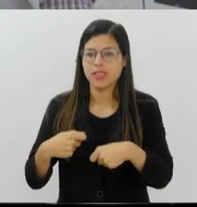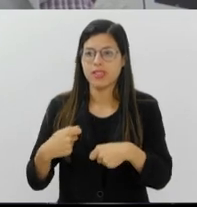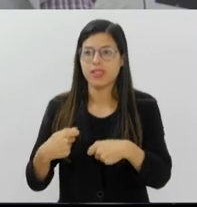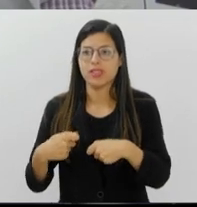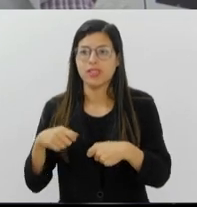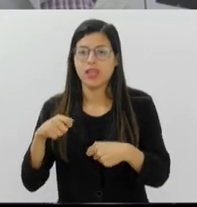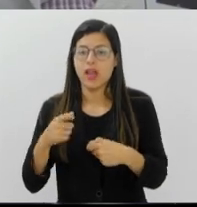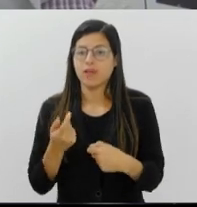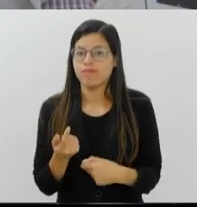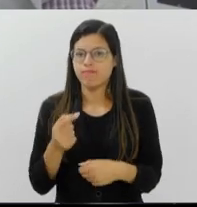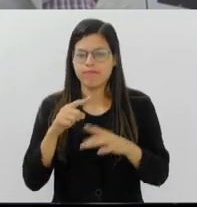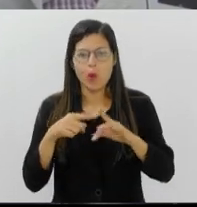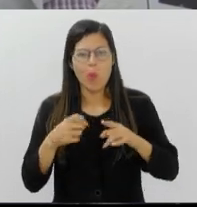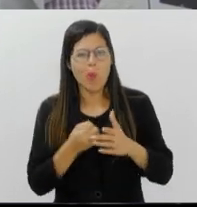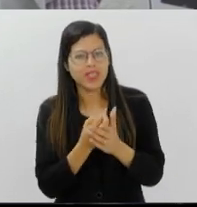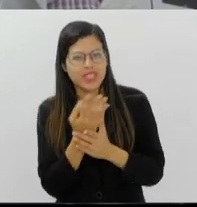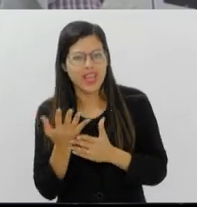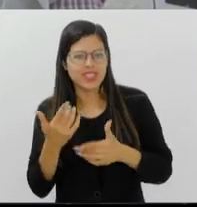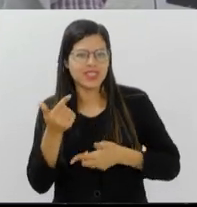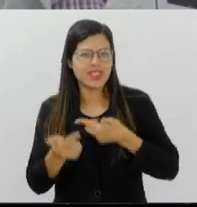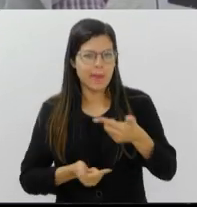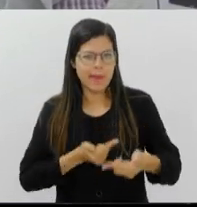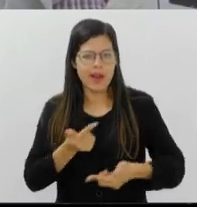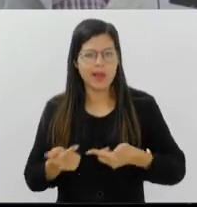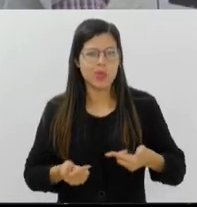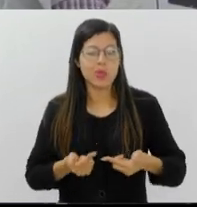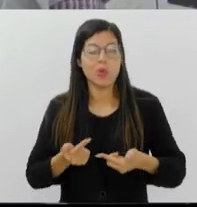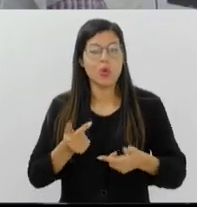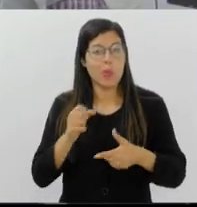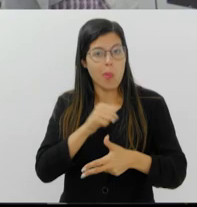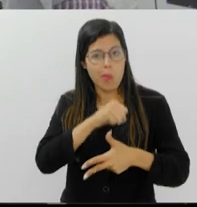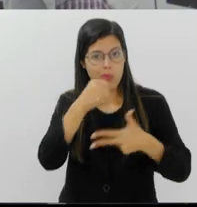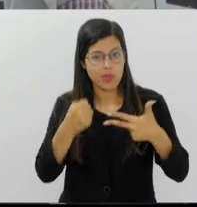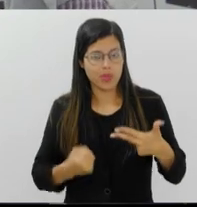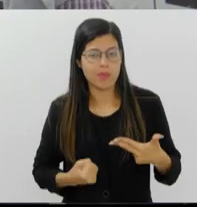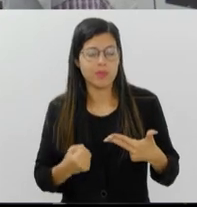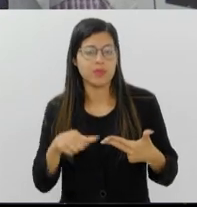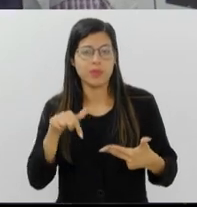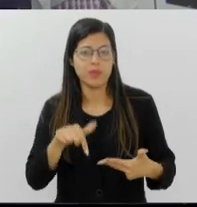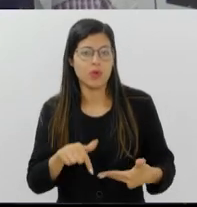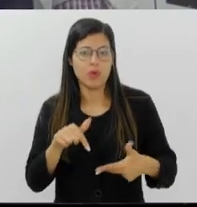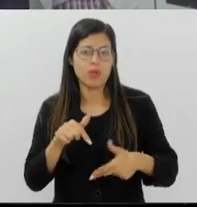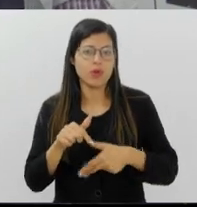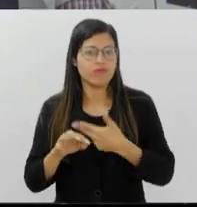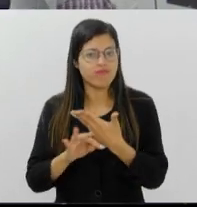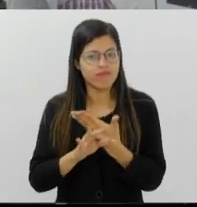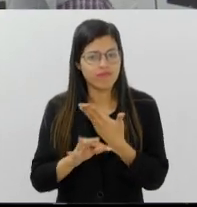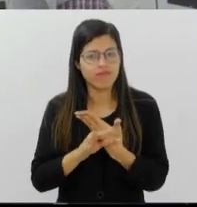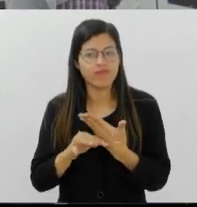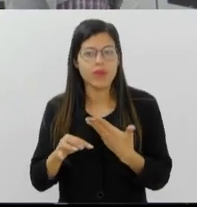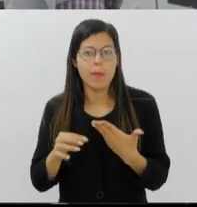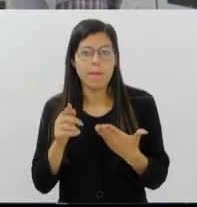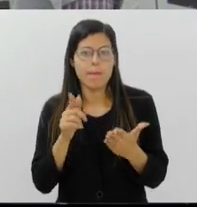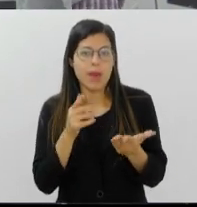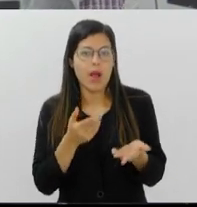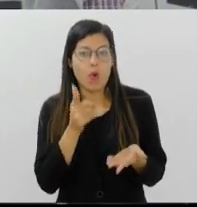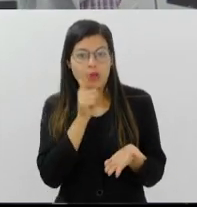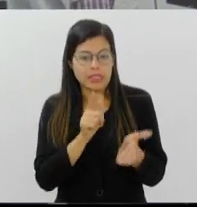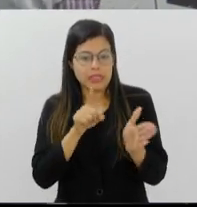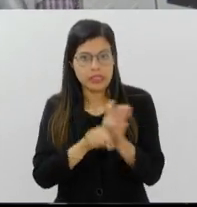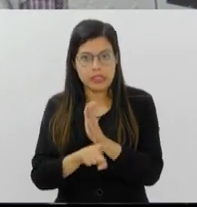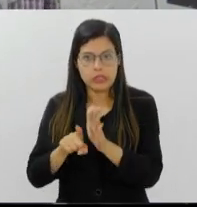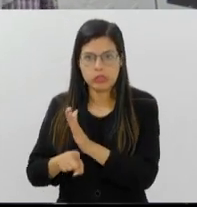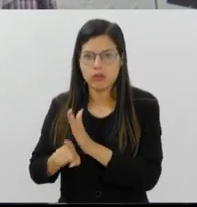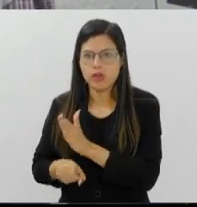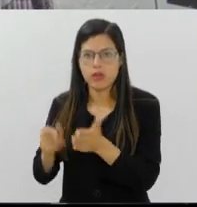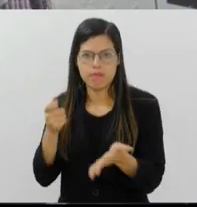emprega ali uma quantidade de servidores, todo um aparato técnico para proceder aos descontos e o pagamento para diversos